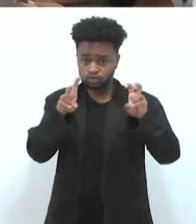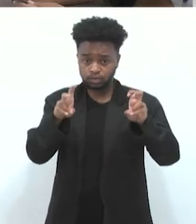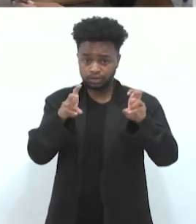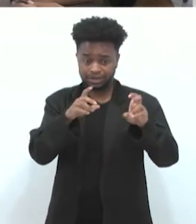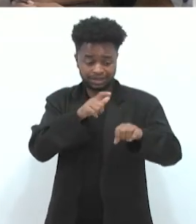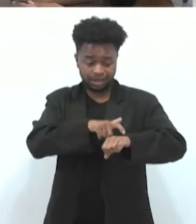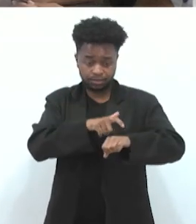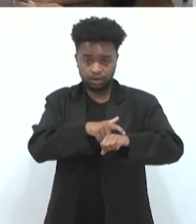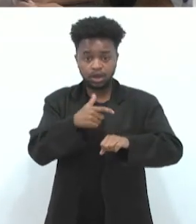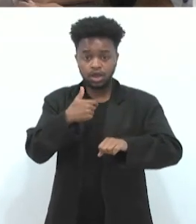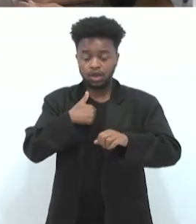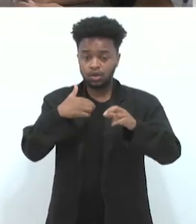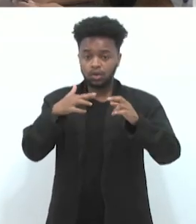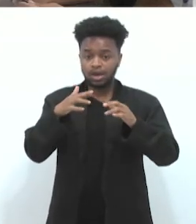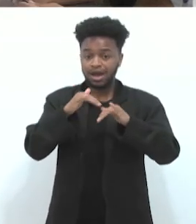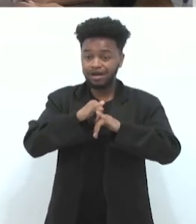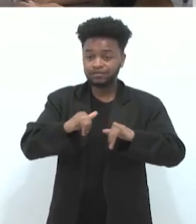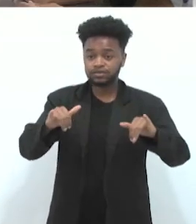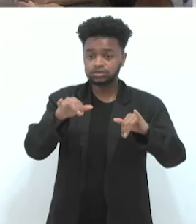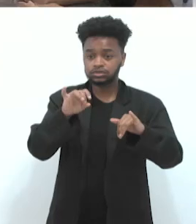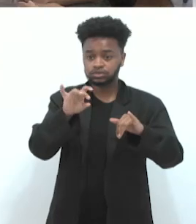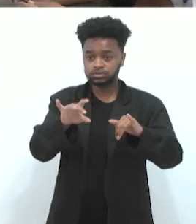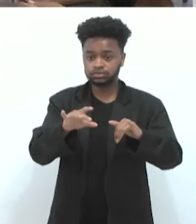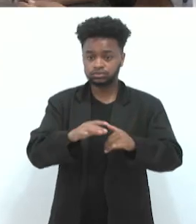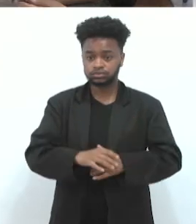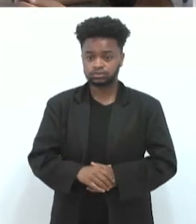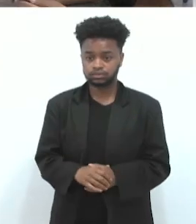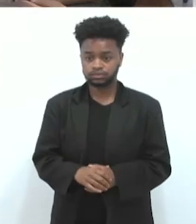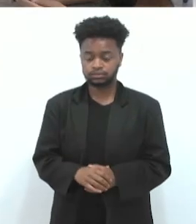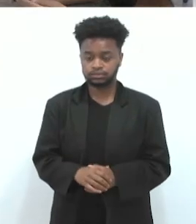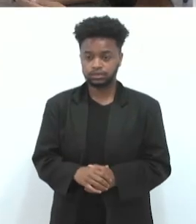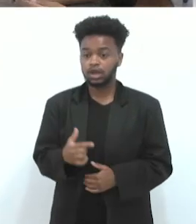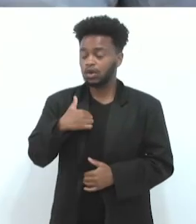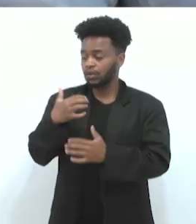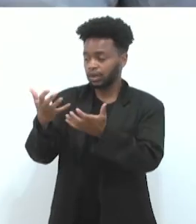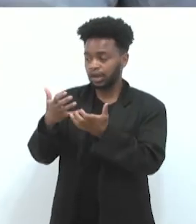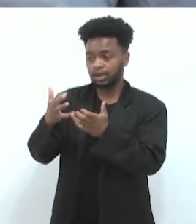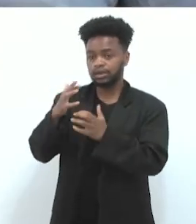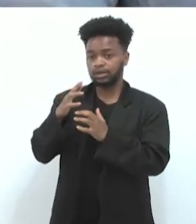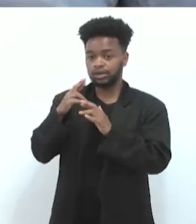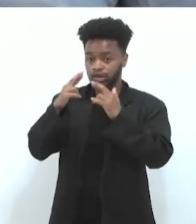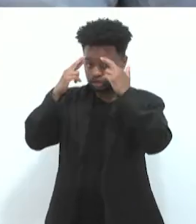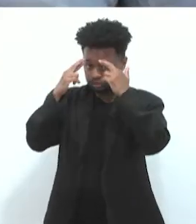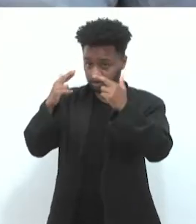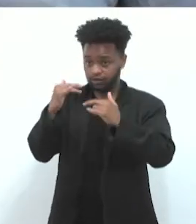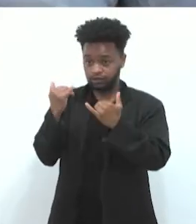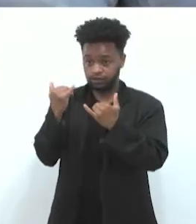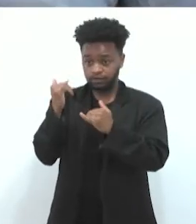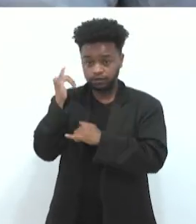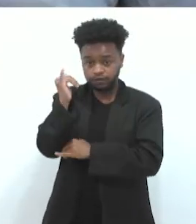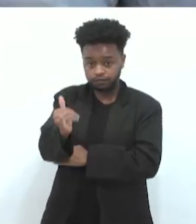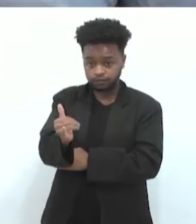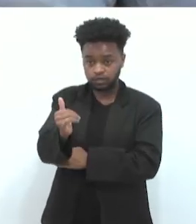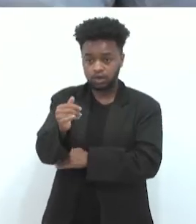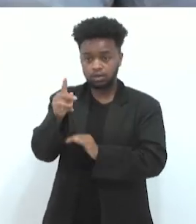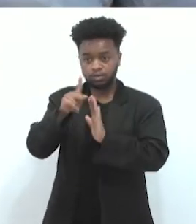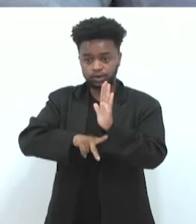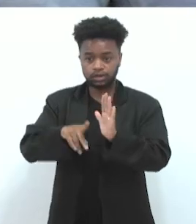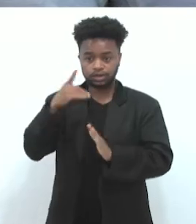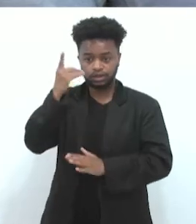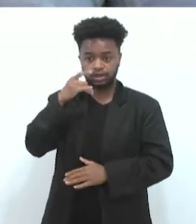estou respeitosamente informando. Não, e eu quero respeitosamente informar que o projeto do deputado Yuri é para a